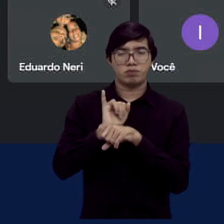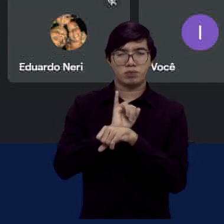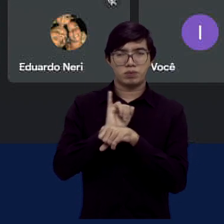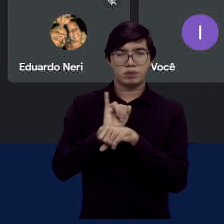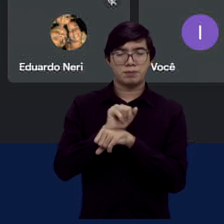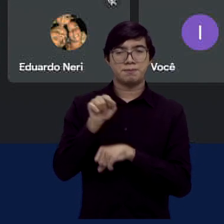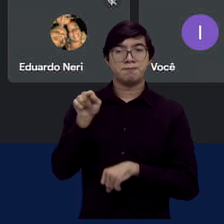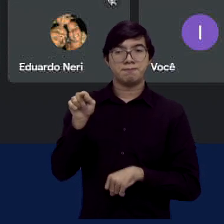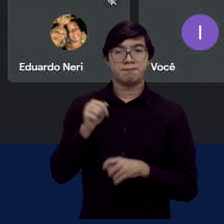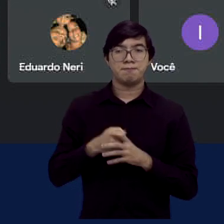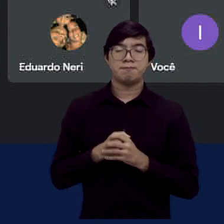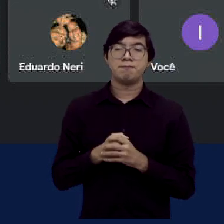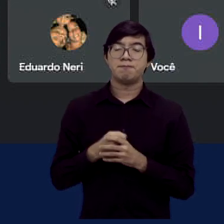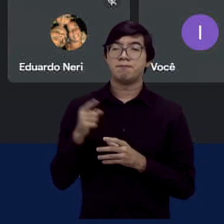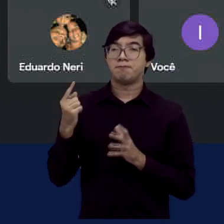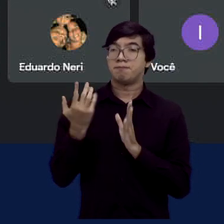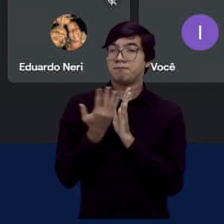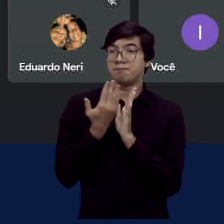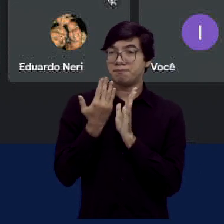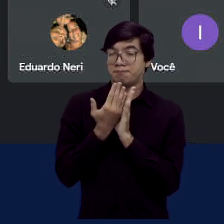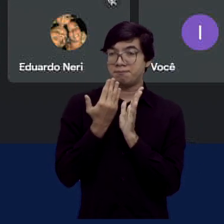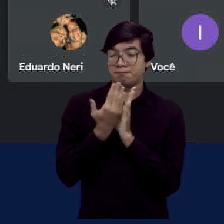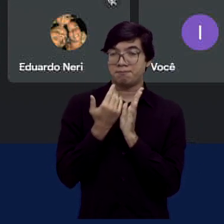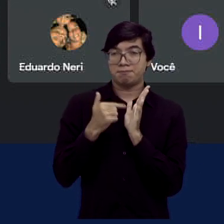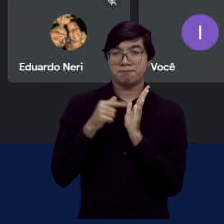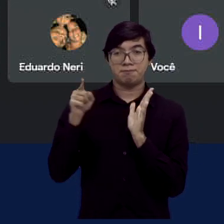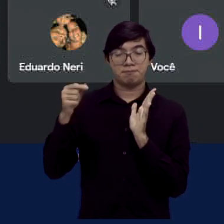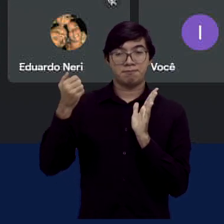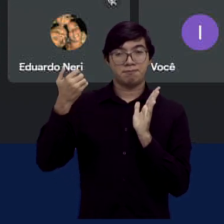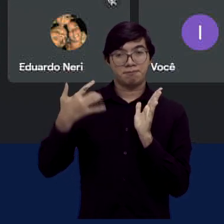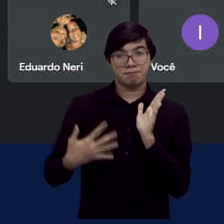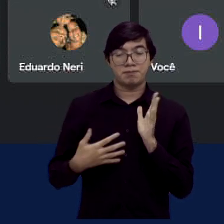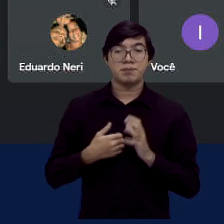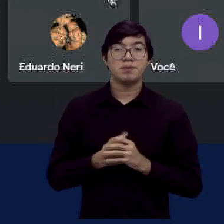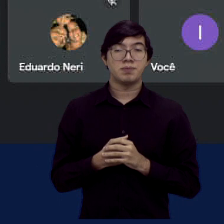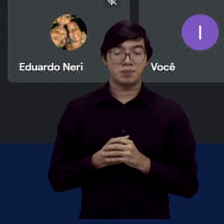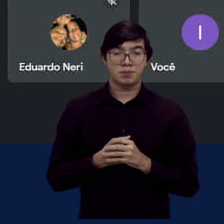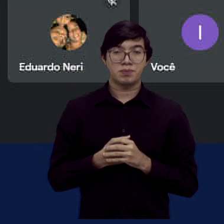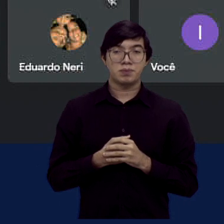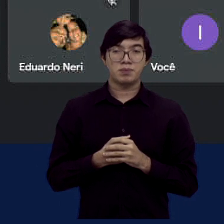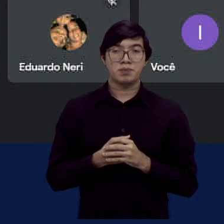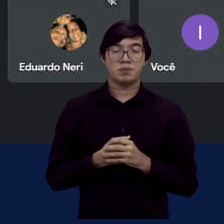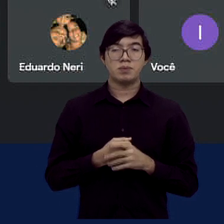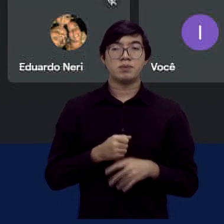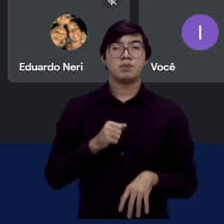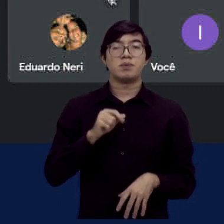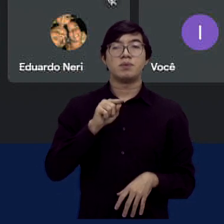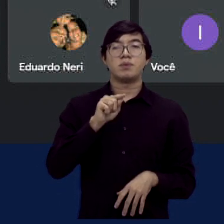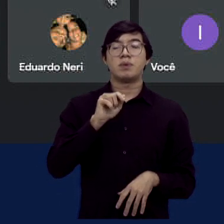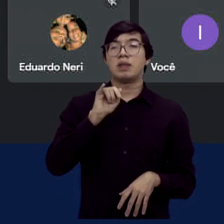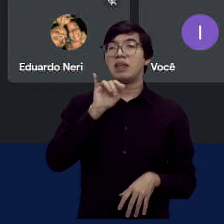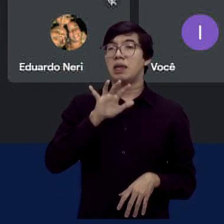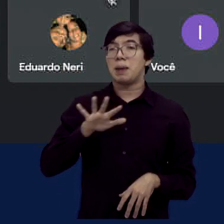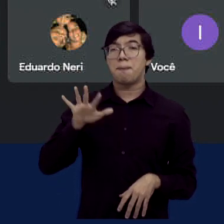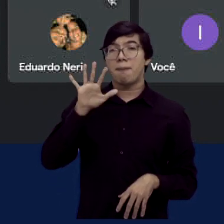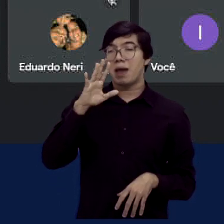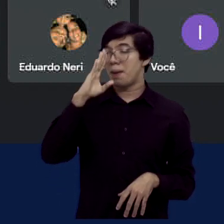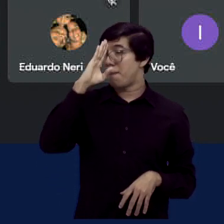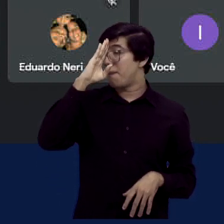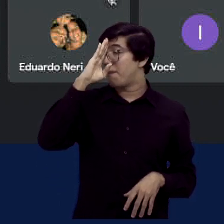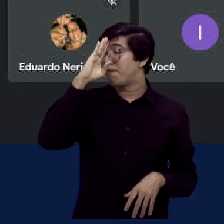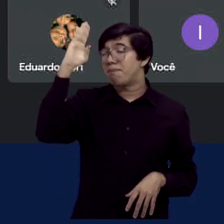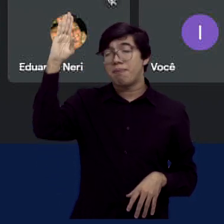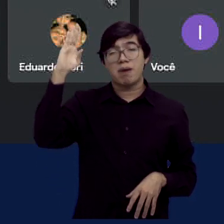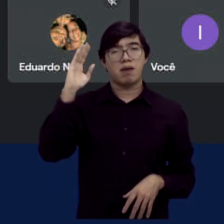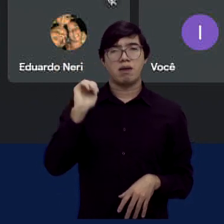diz uma coisa no livro dele que eu acho fantástica, que no quadrinho a imagem está acima da palavra. E isso é